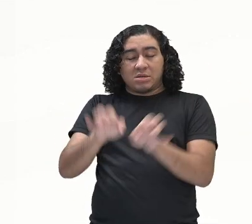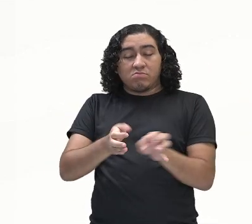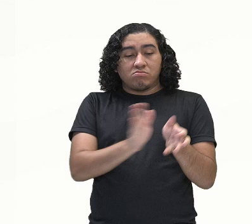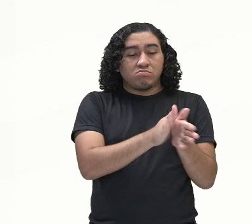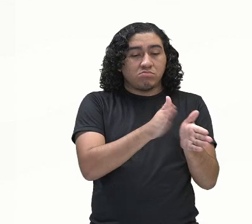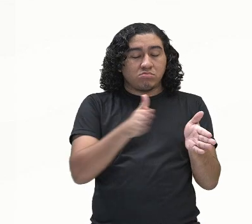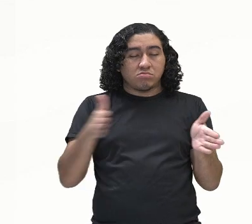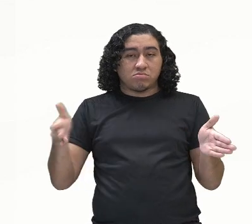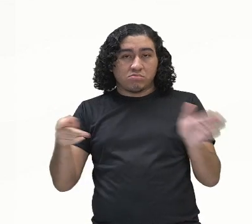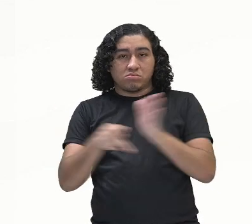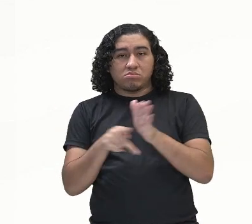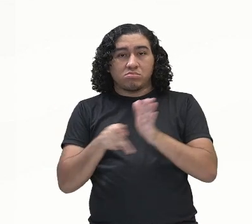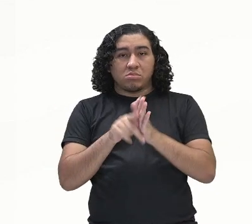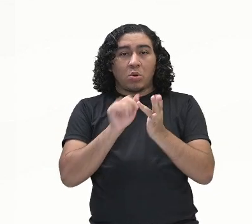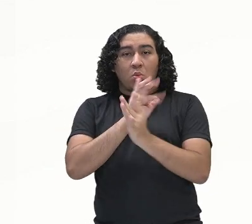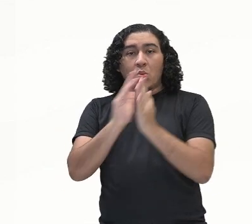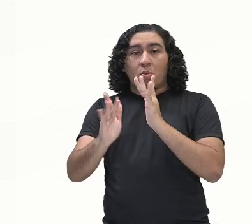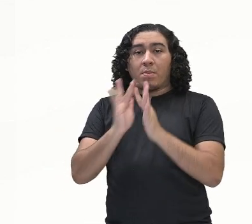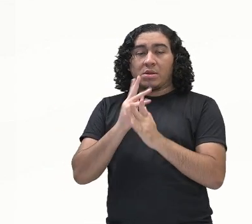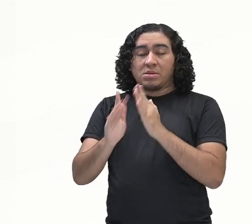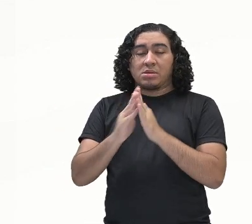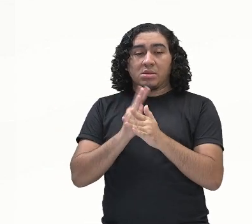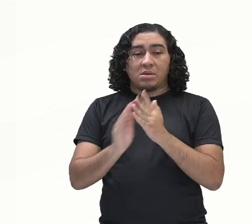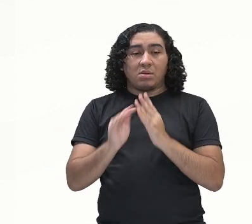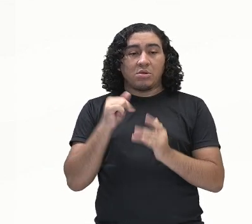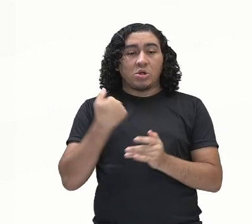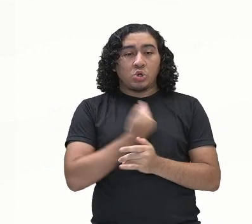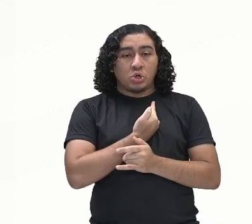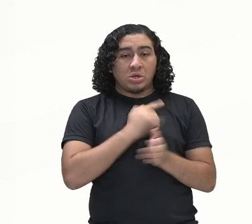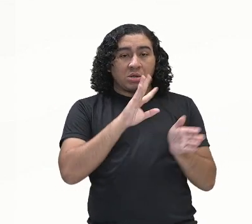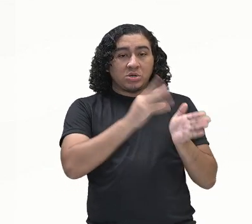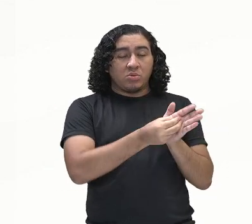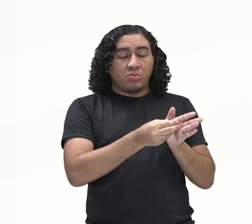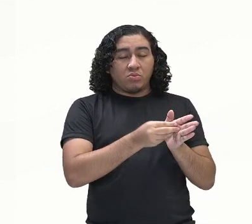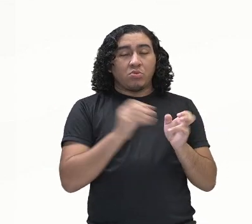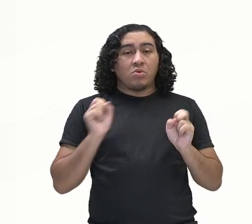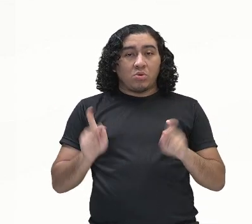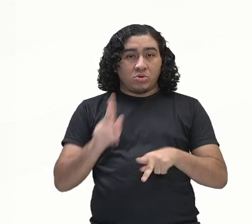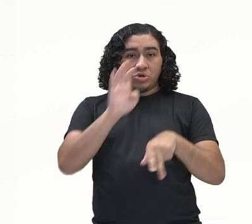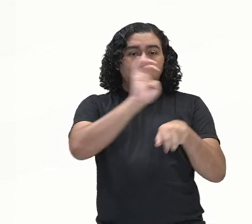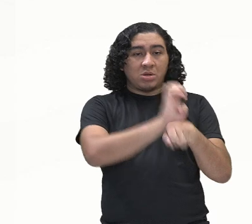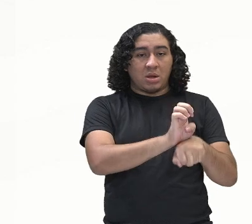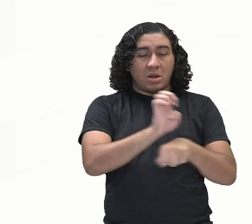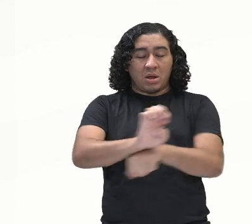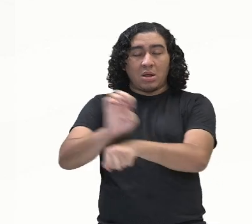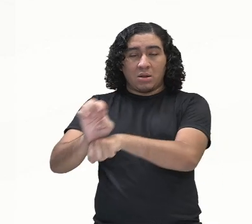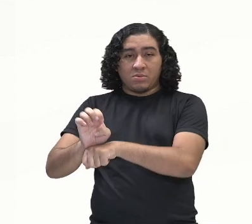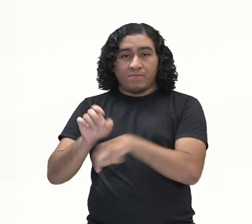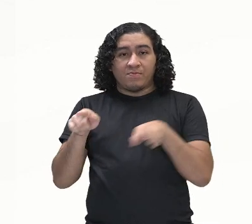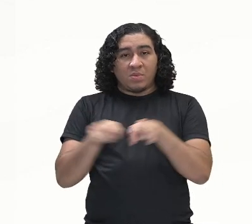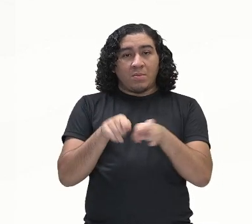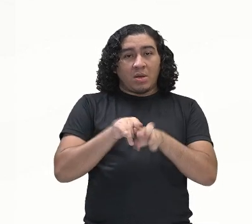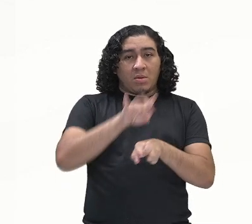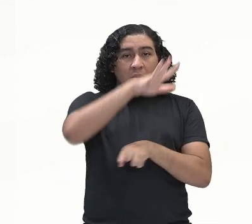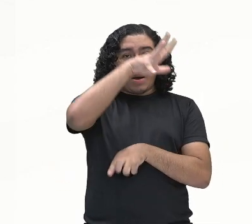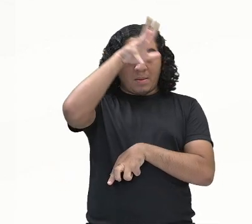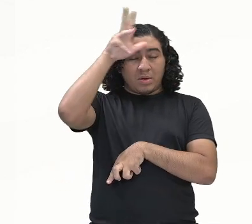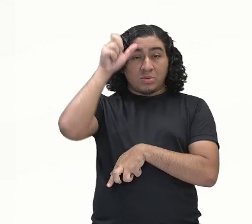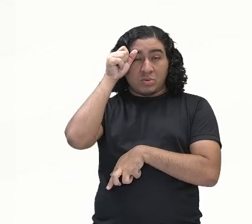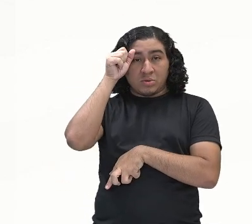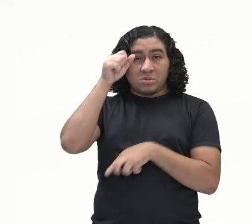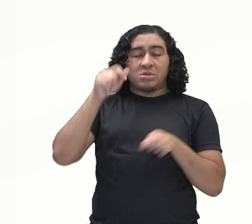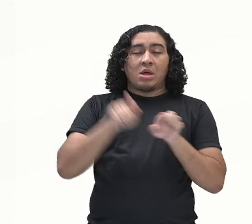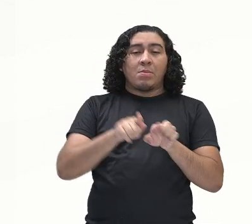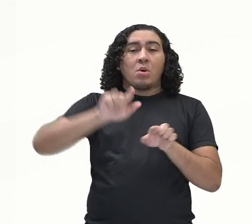processo aí de urbanização da nossa região, né? Dos estados, além do Amazonas também, como